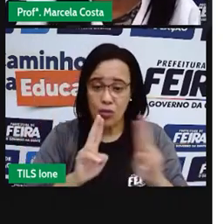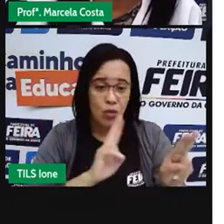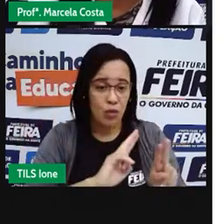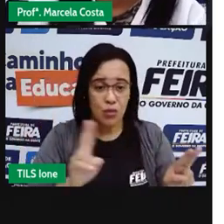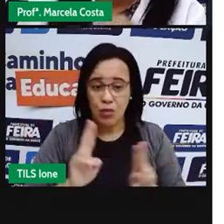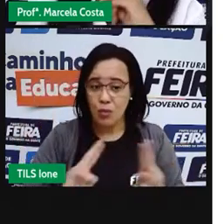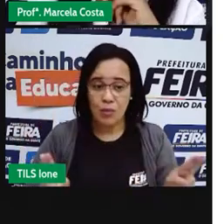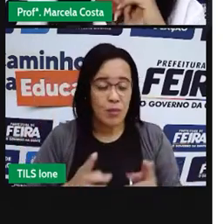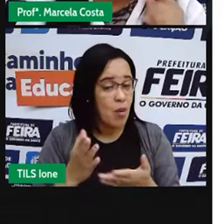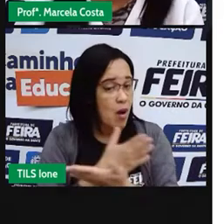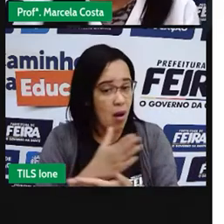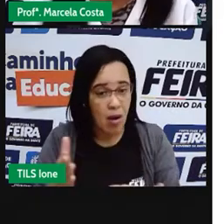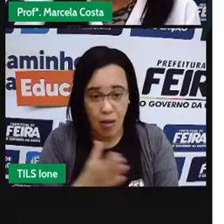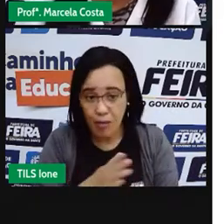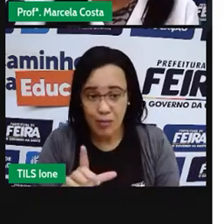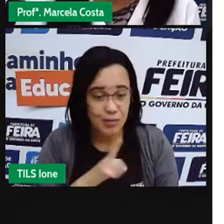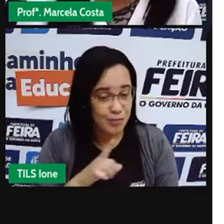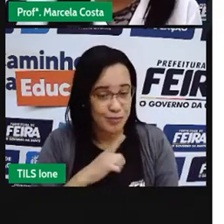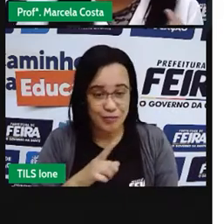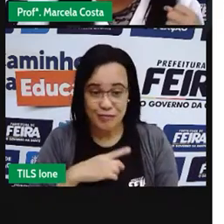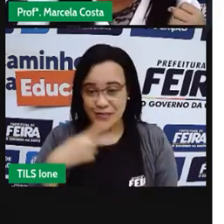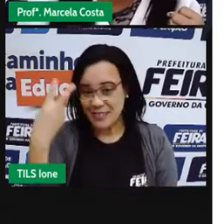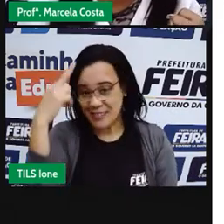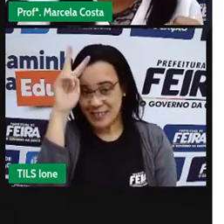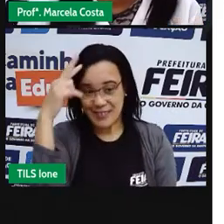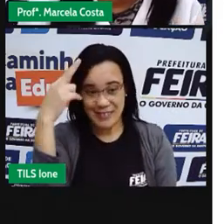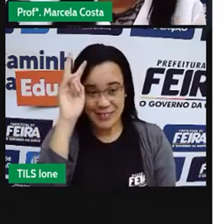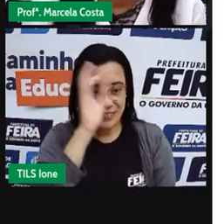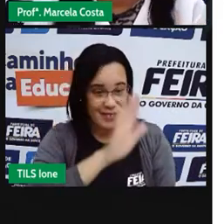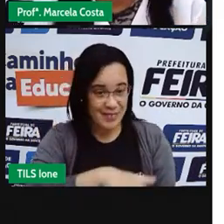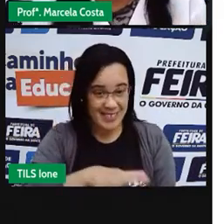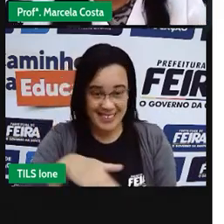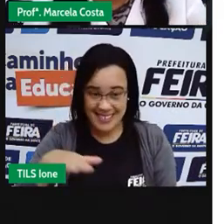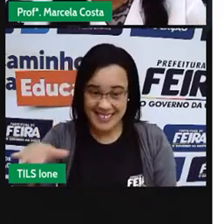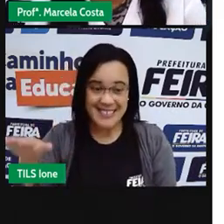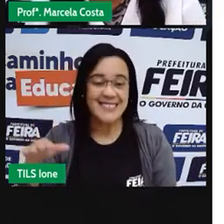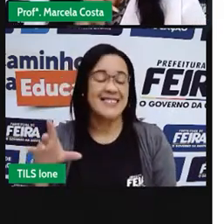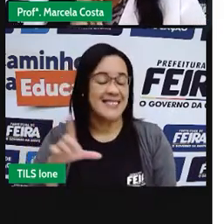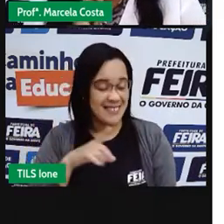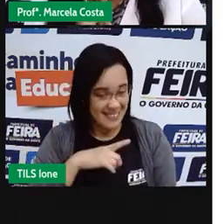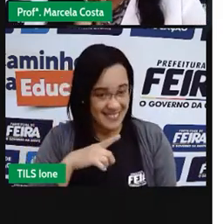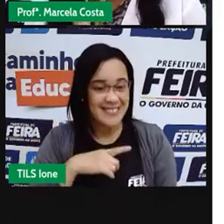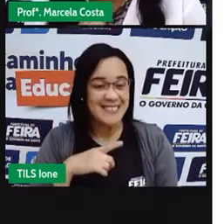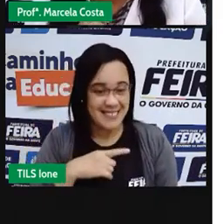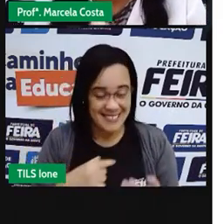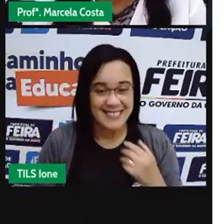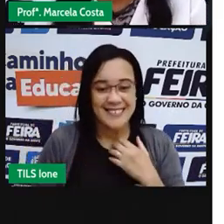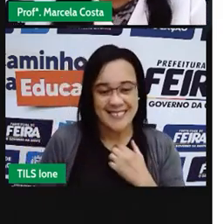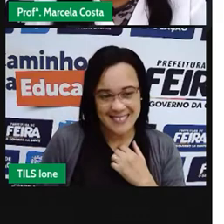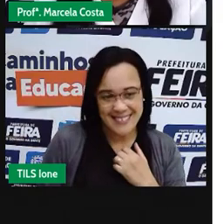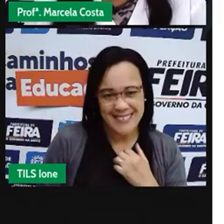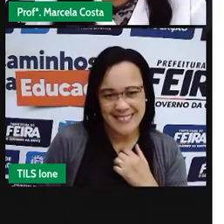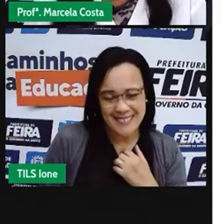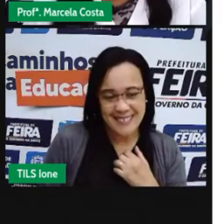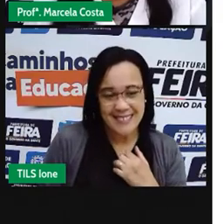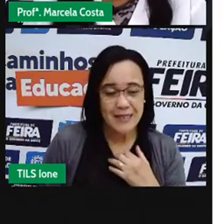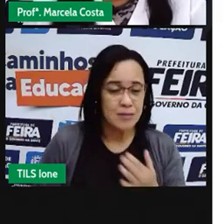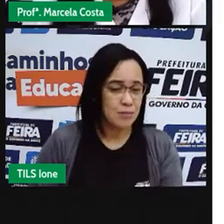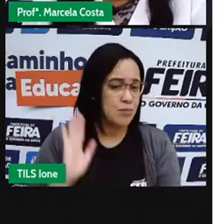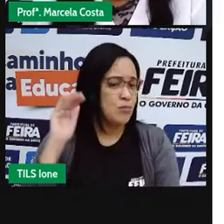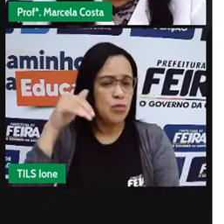partir desse elemento que eu estou mostrando para vocês. Agora, ficou esse último aqui para mostrar para